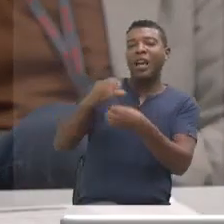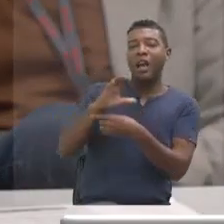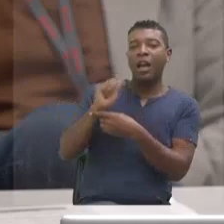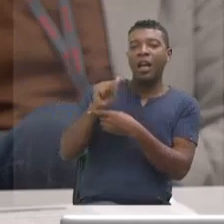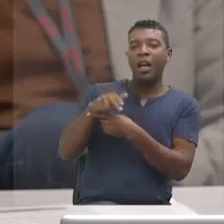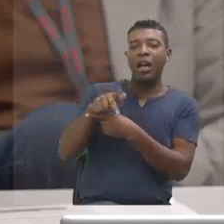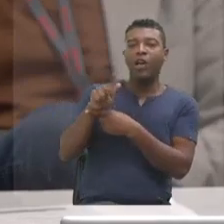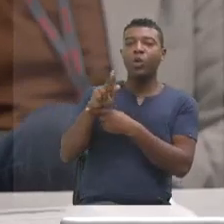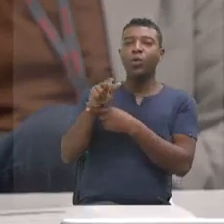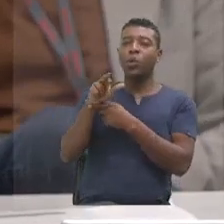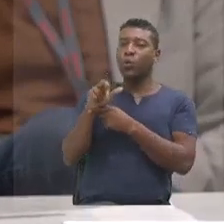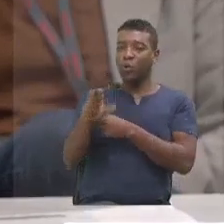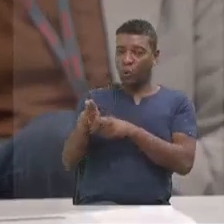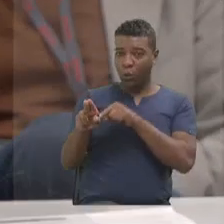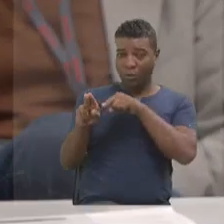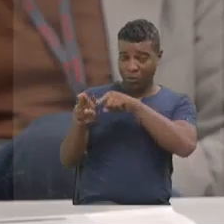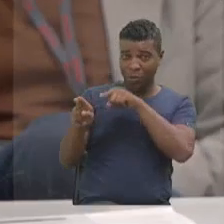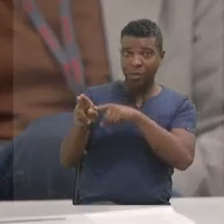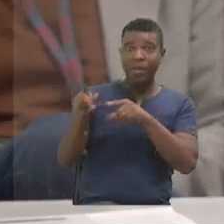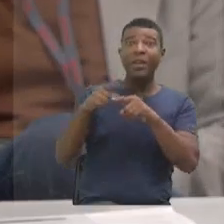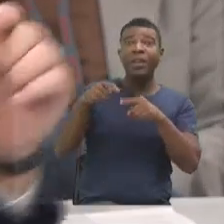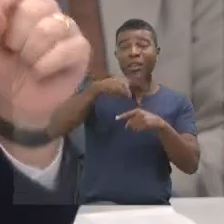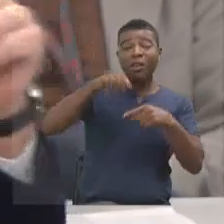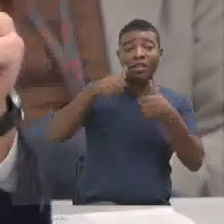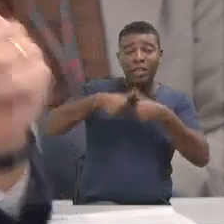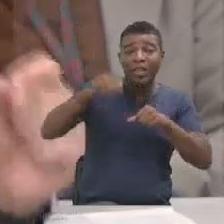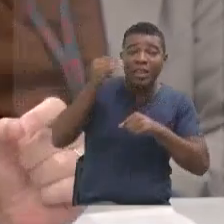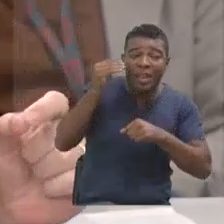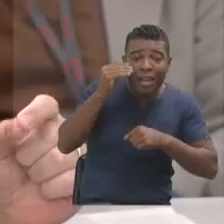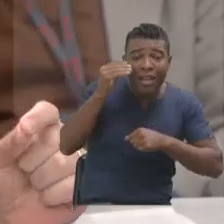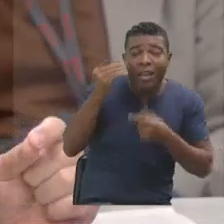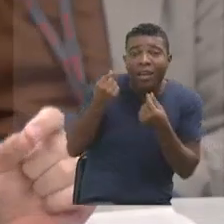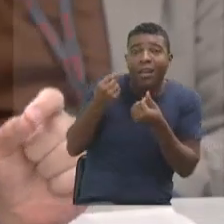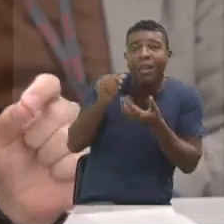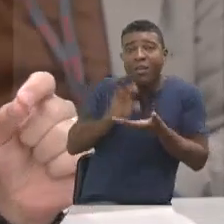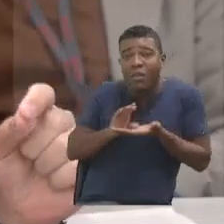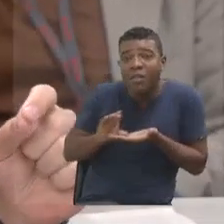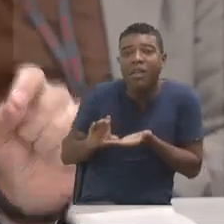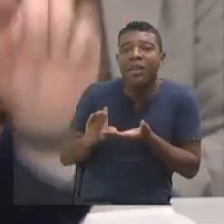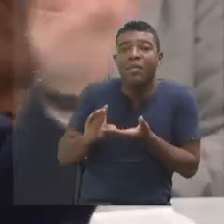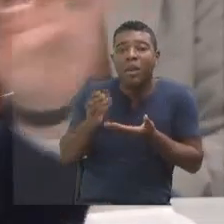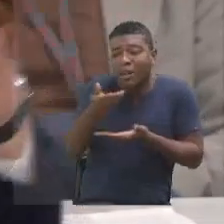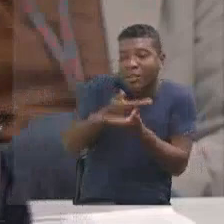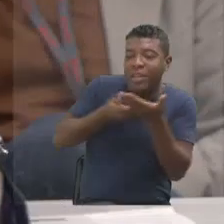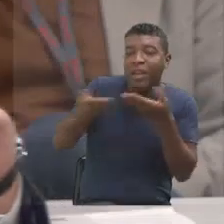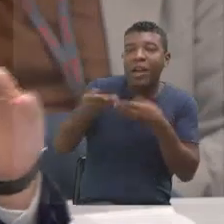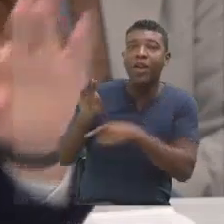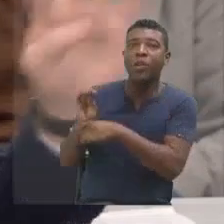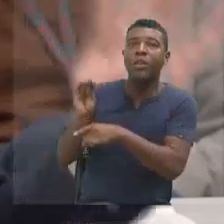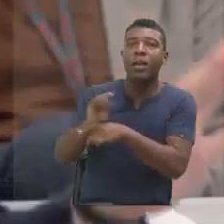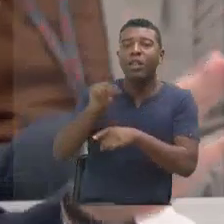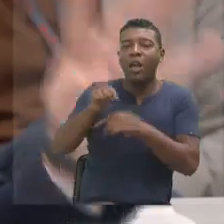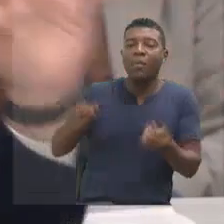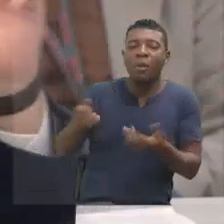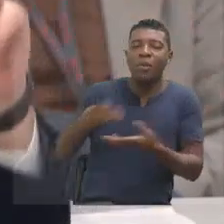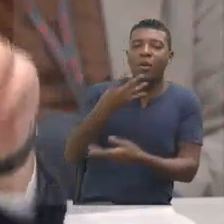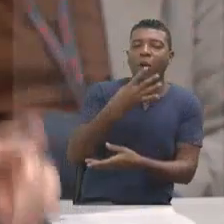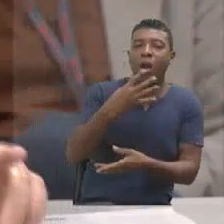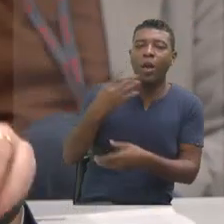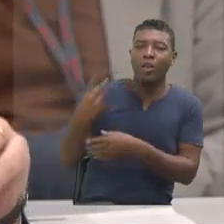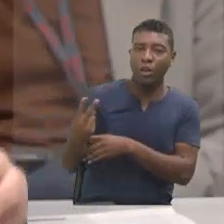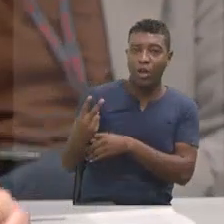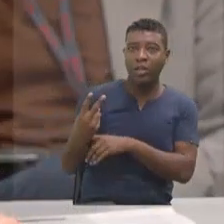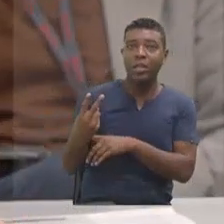financiando o custeio dessas unidades para fazer a transição do Cuidado na proporção 442 que é quatro TIM